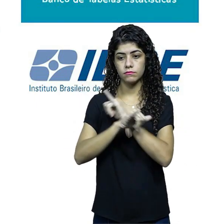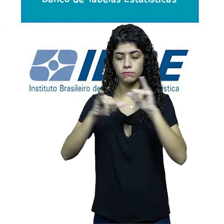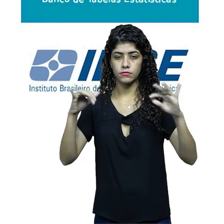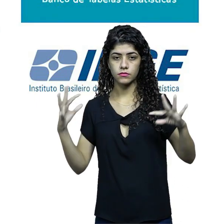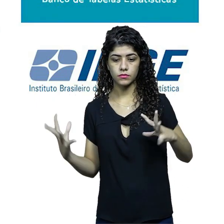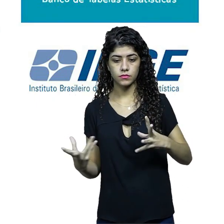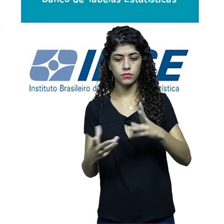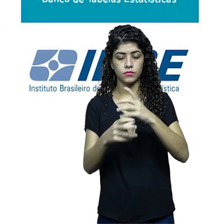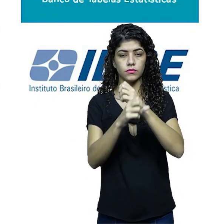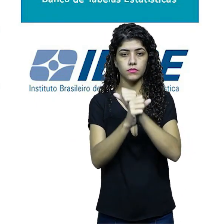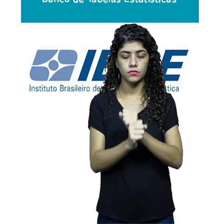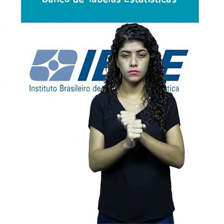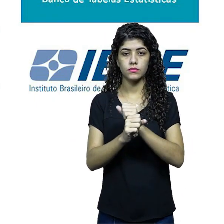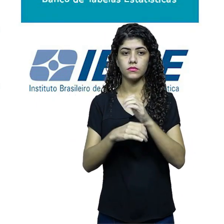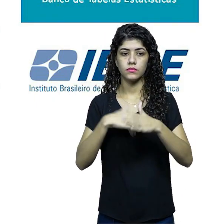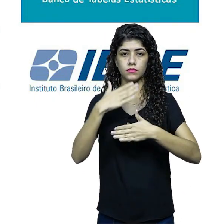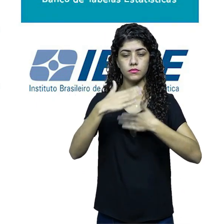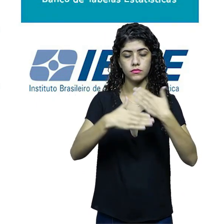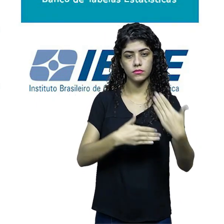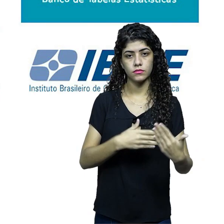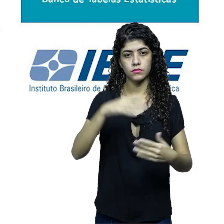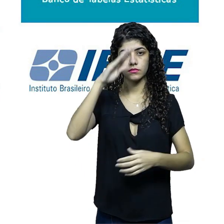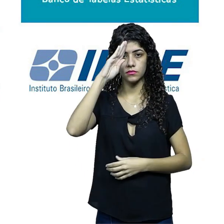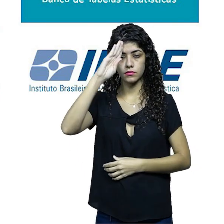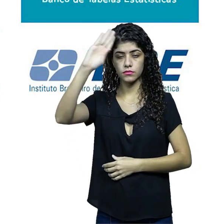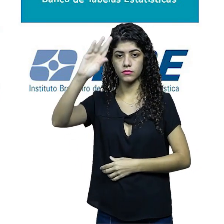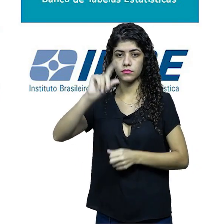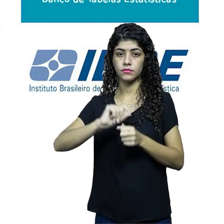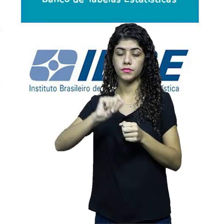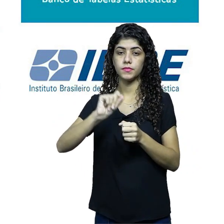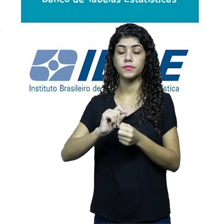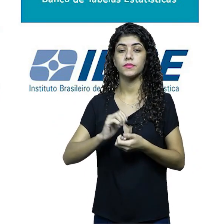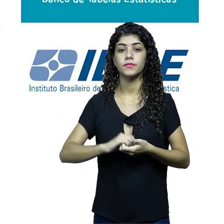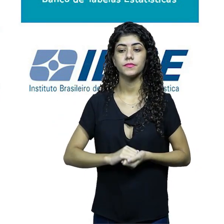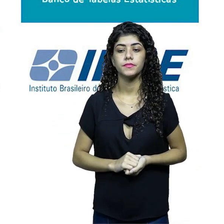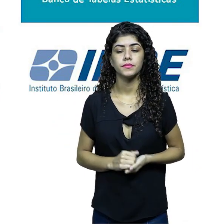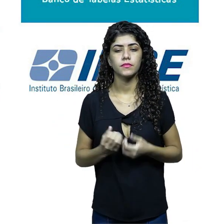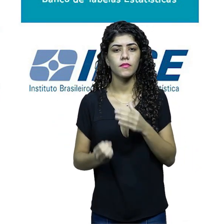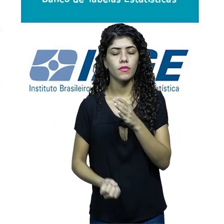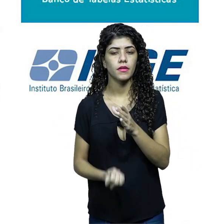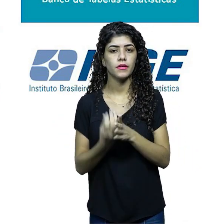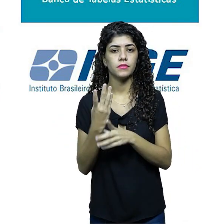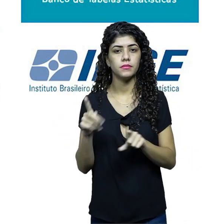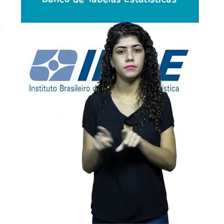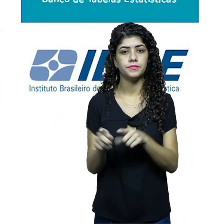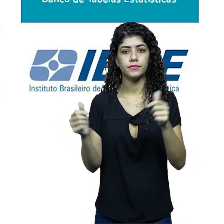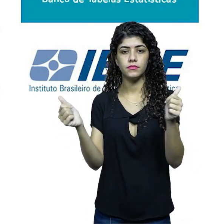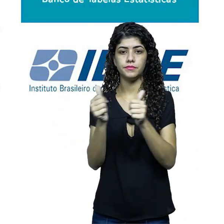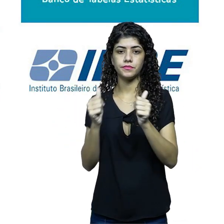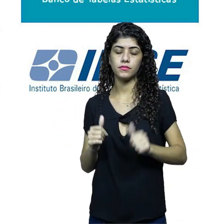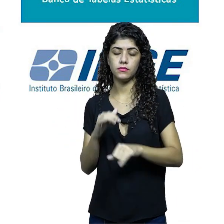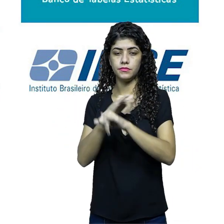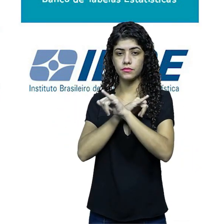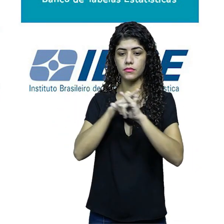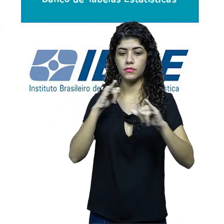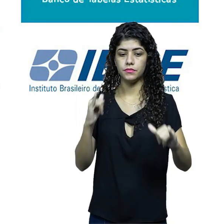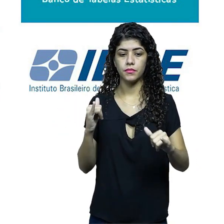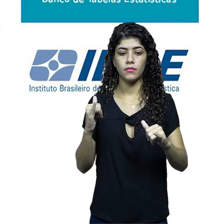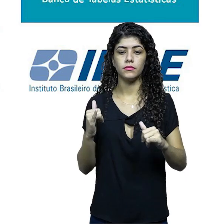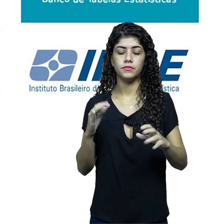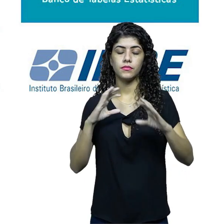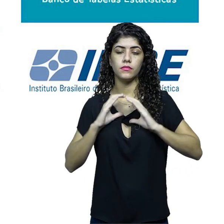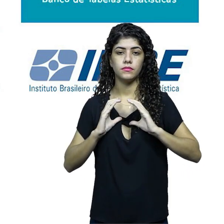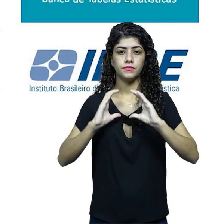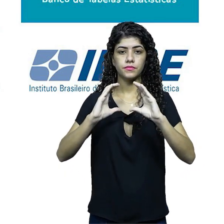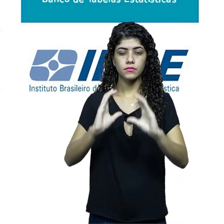IBGE oferece uma visão completa e atual do país através do desempenho de suas principais funções: produção